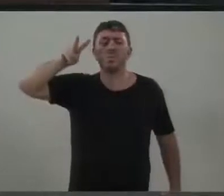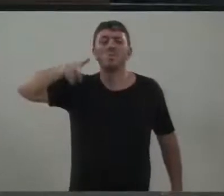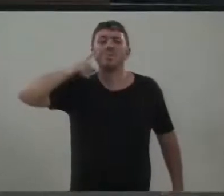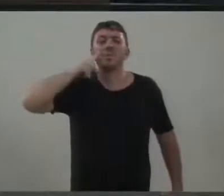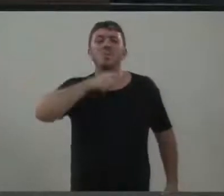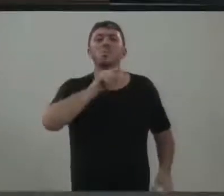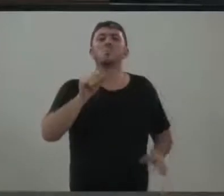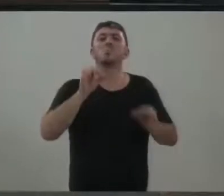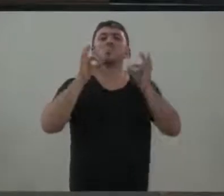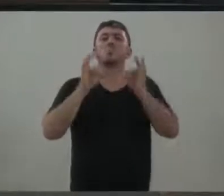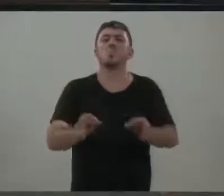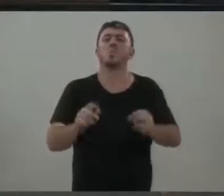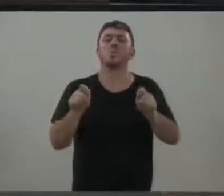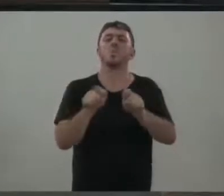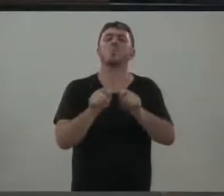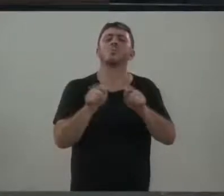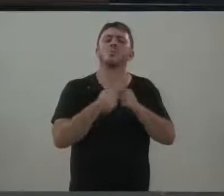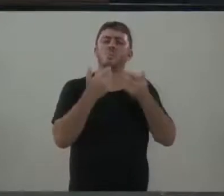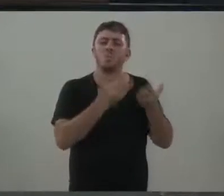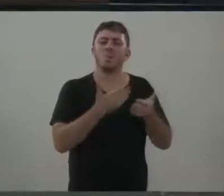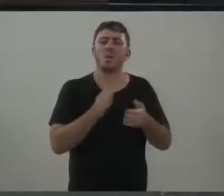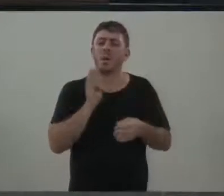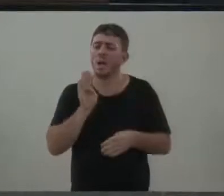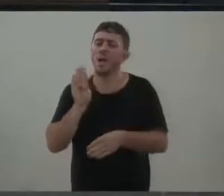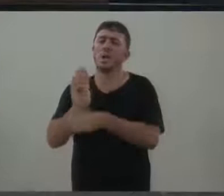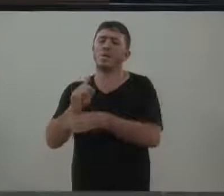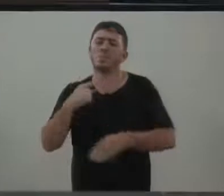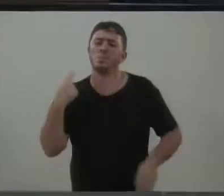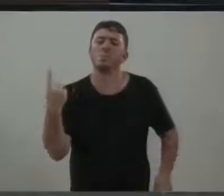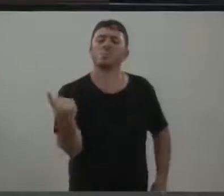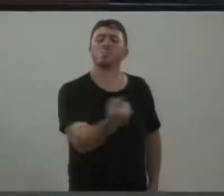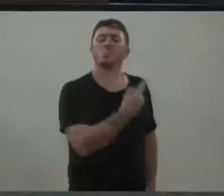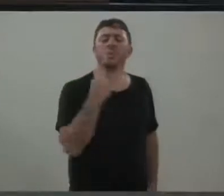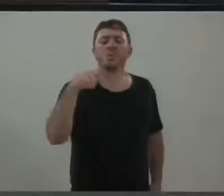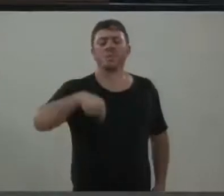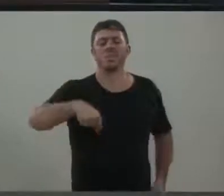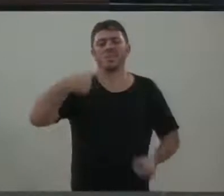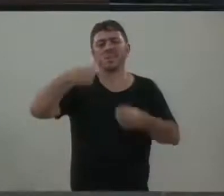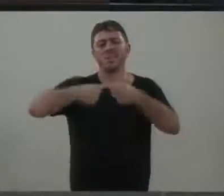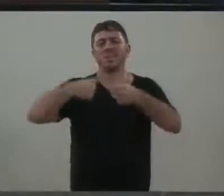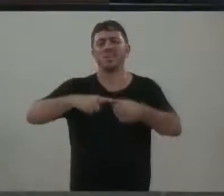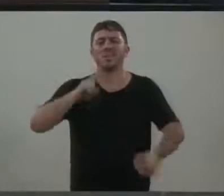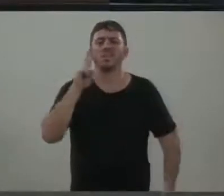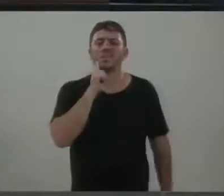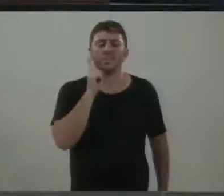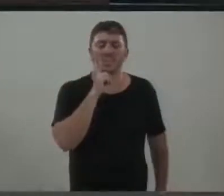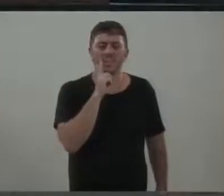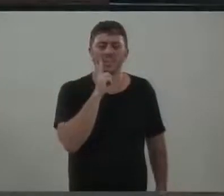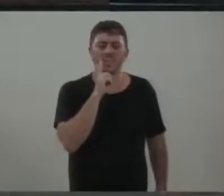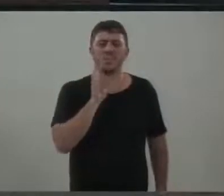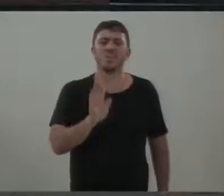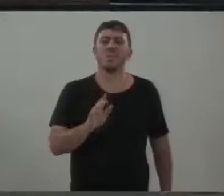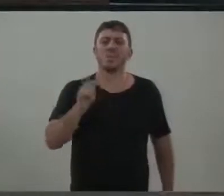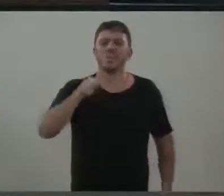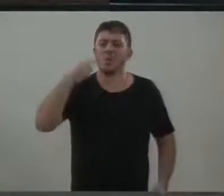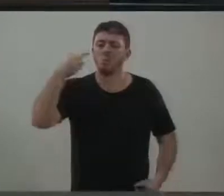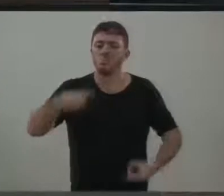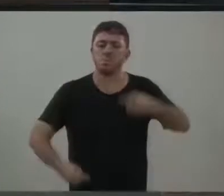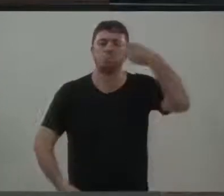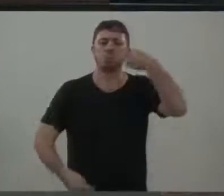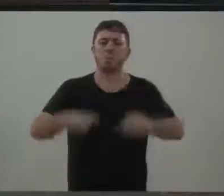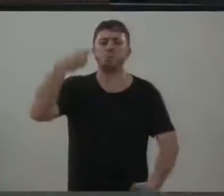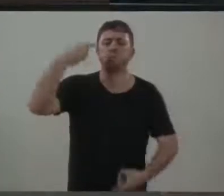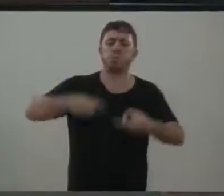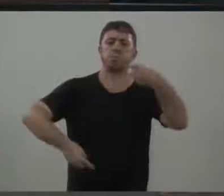fizeram e o que eles fazem para a nossa cidade, né? As discussões aqui na casa são válidas e